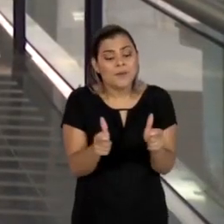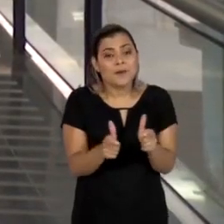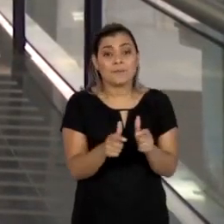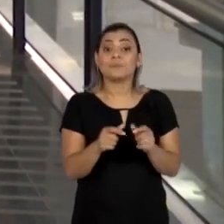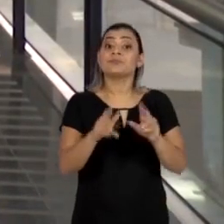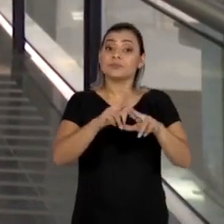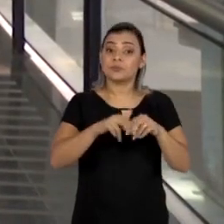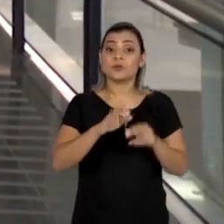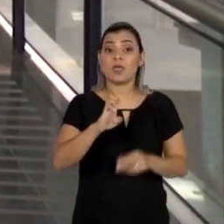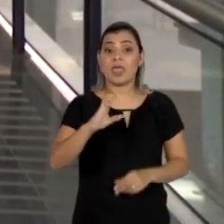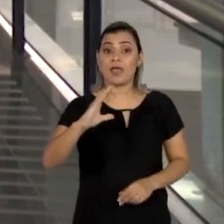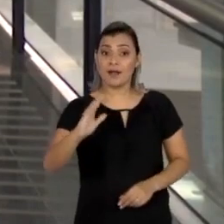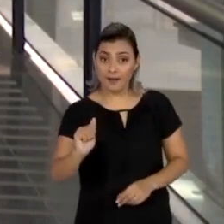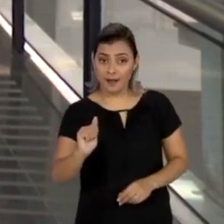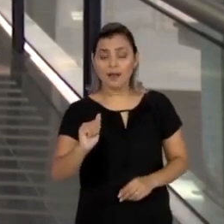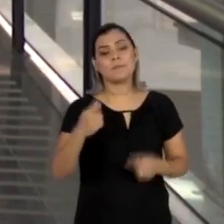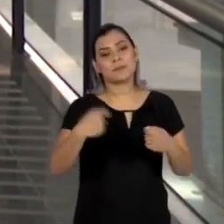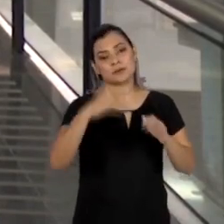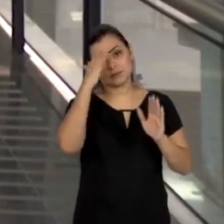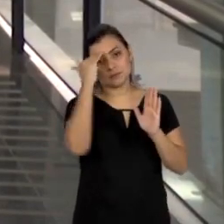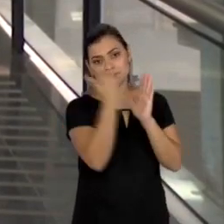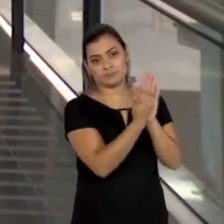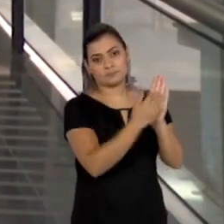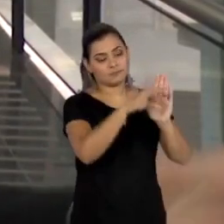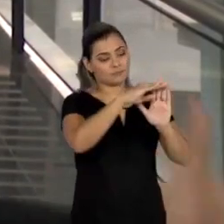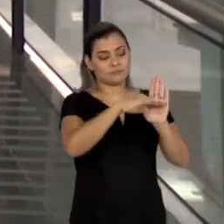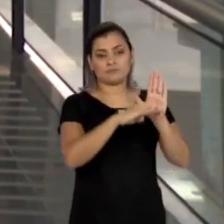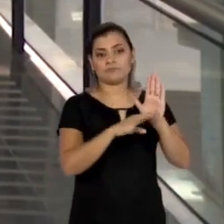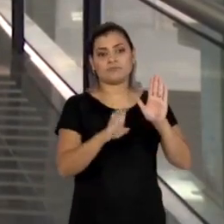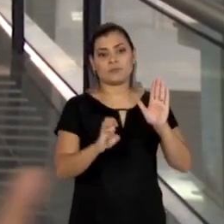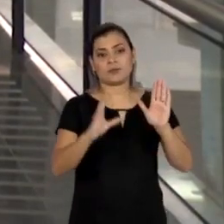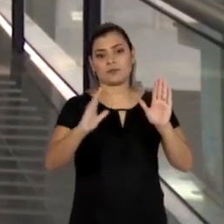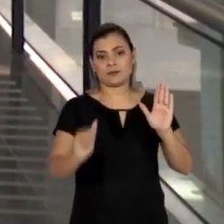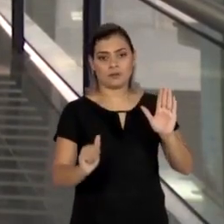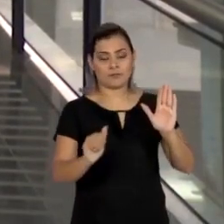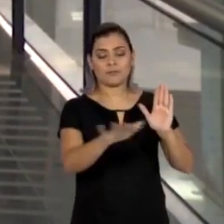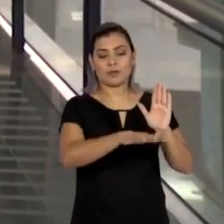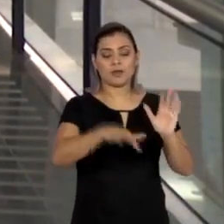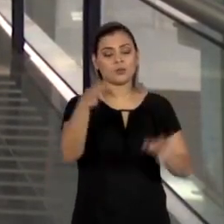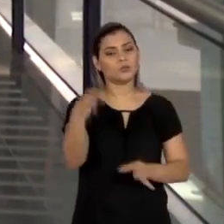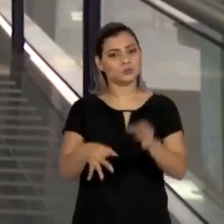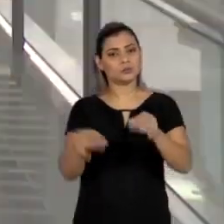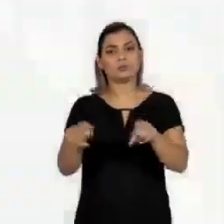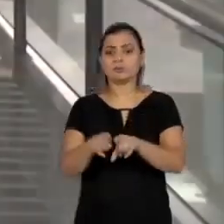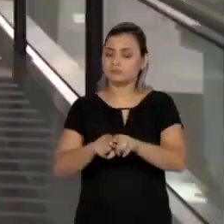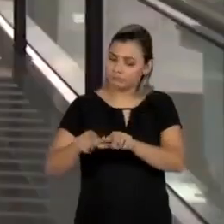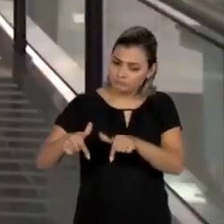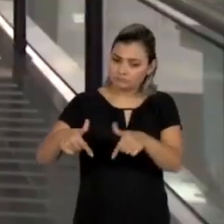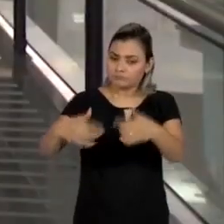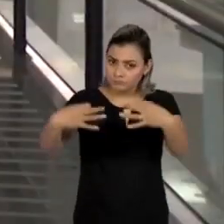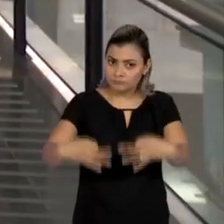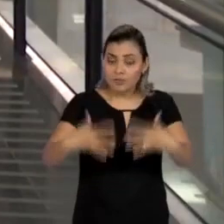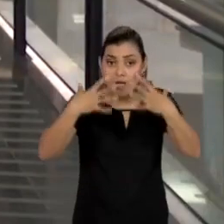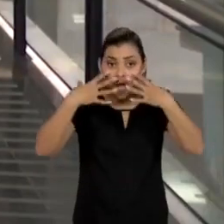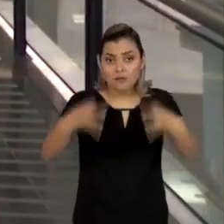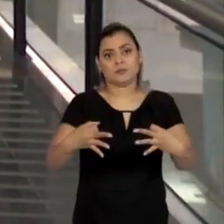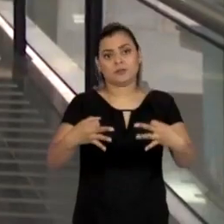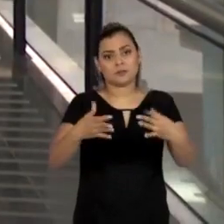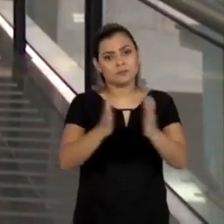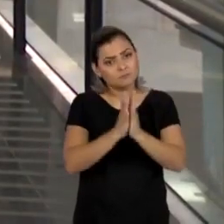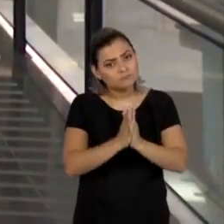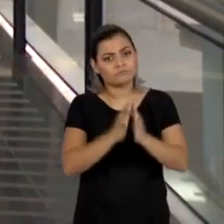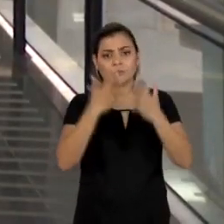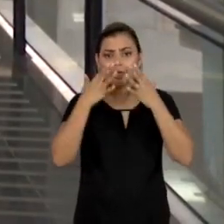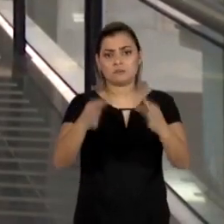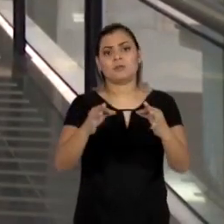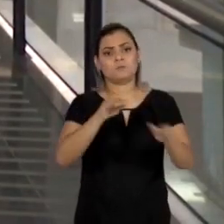Criança e do Adolescente seja observado cumpridamente, né? Aí o sistema de justiça está funcionando, um alerta, na